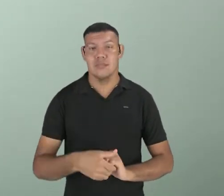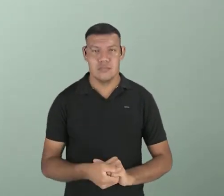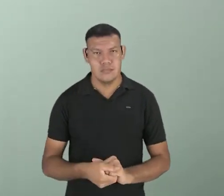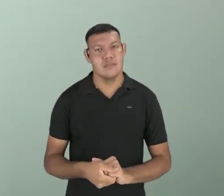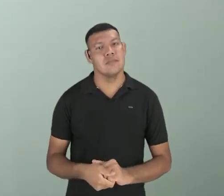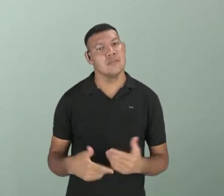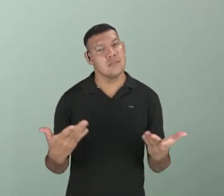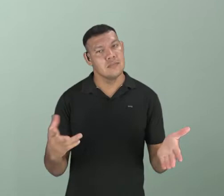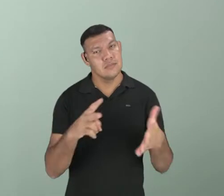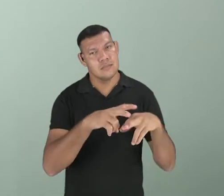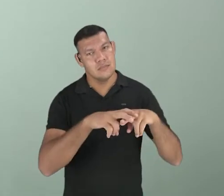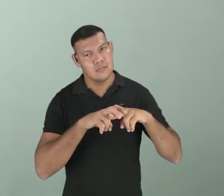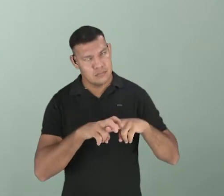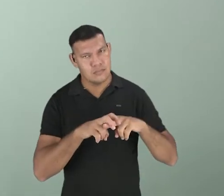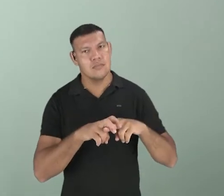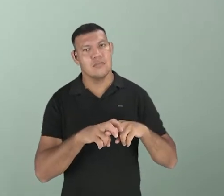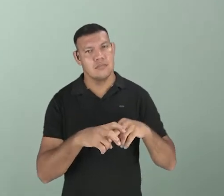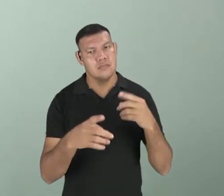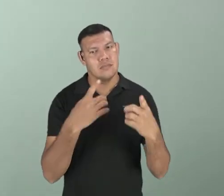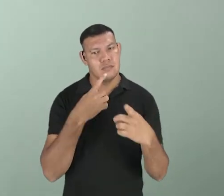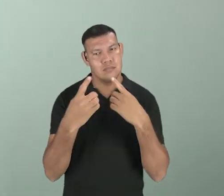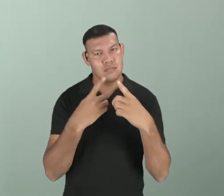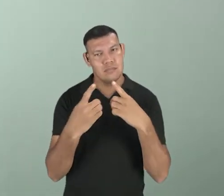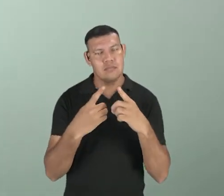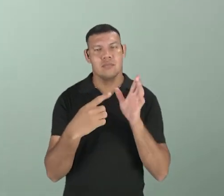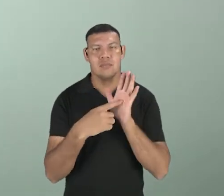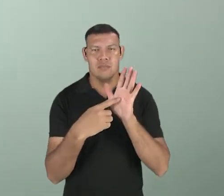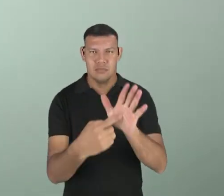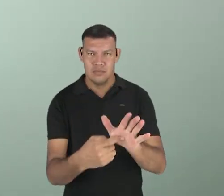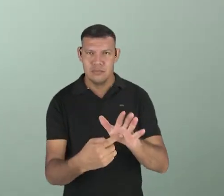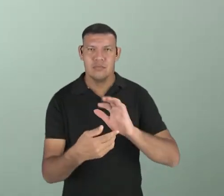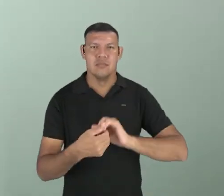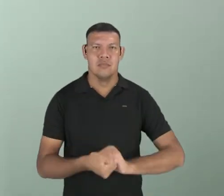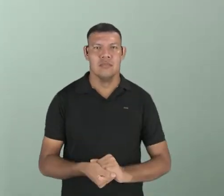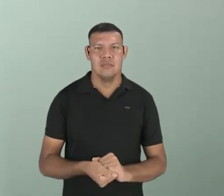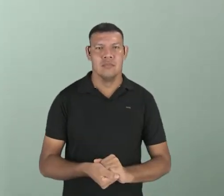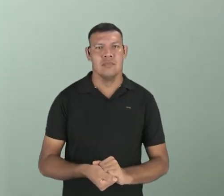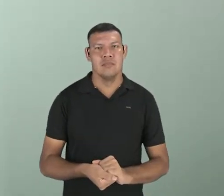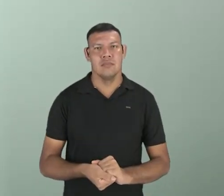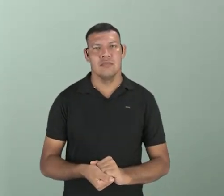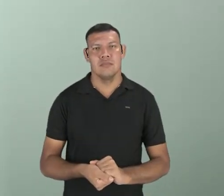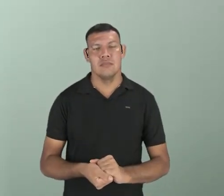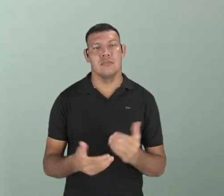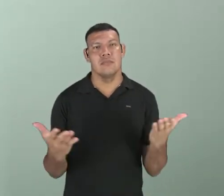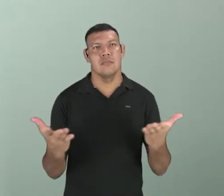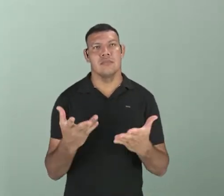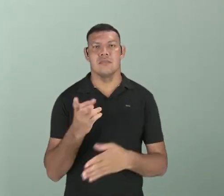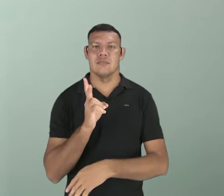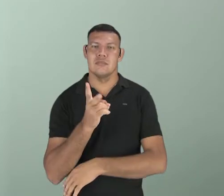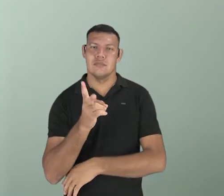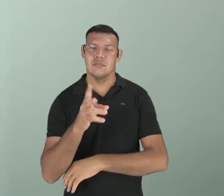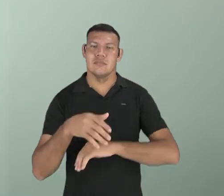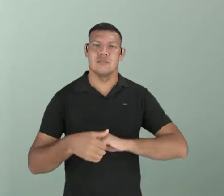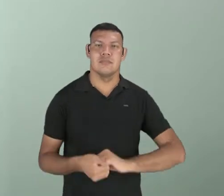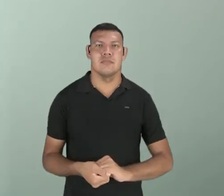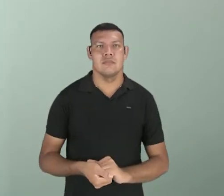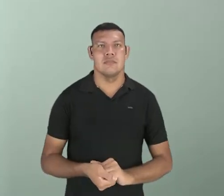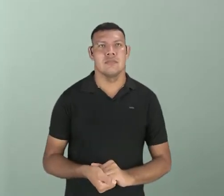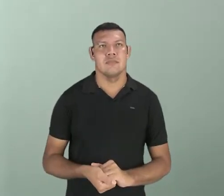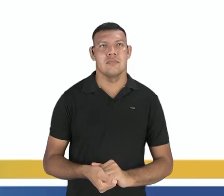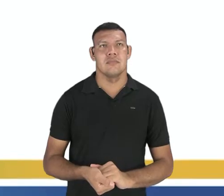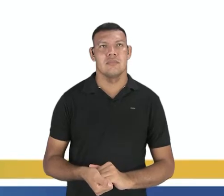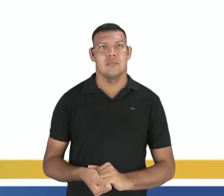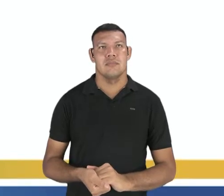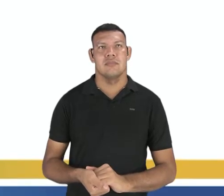que ela colocou ali como sendo um diálogo, né? Não, vamos dar continuidade aqui para a gente ver, tá?